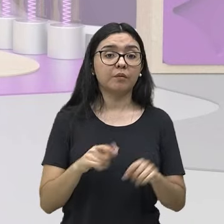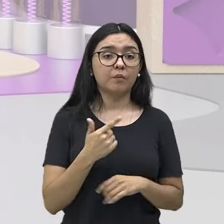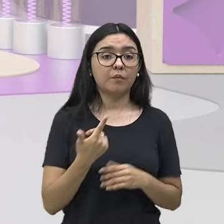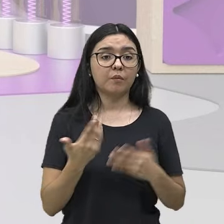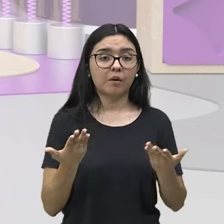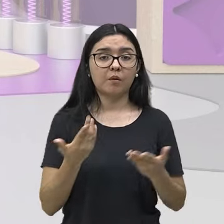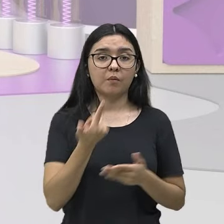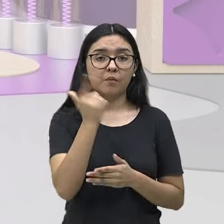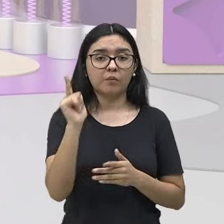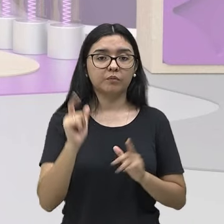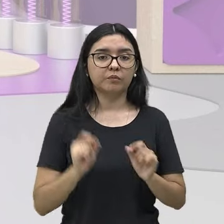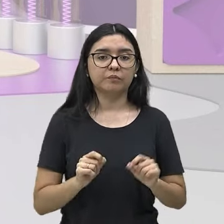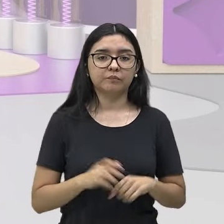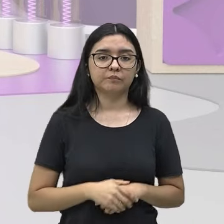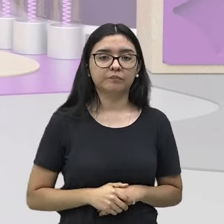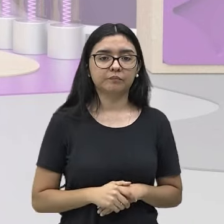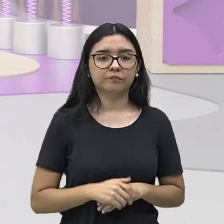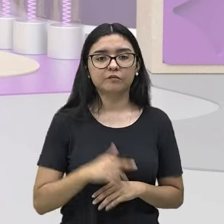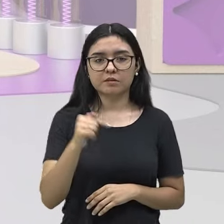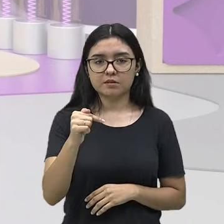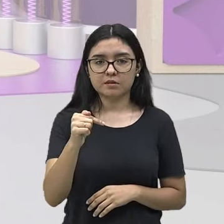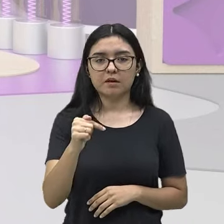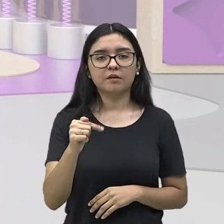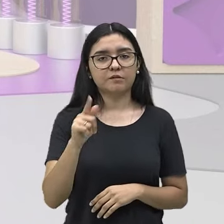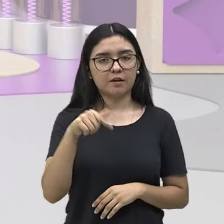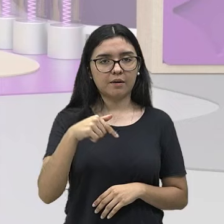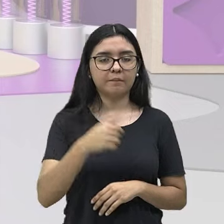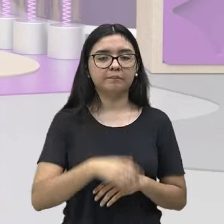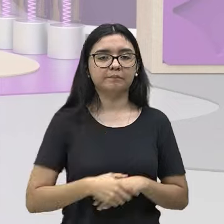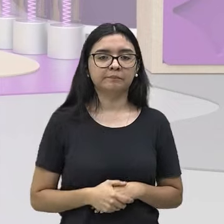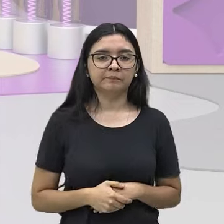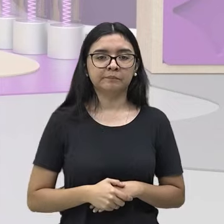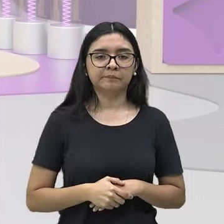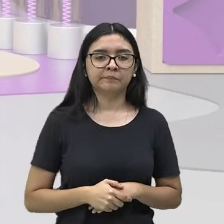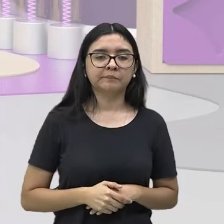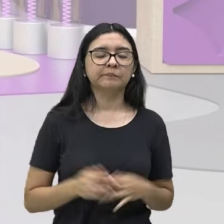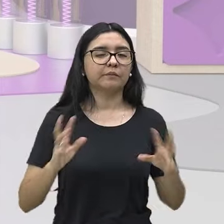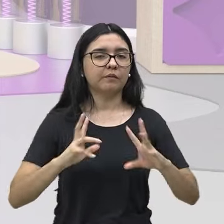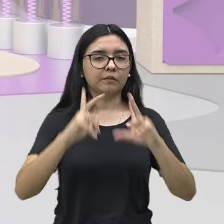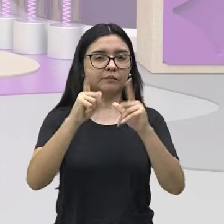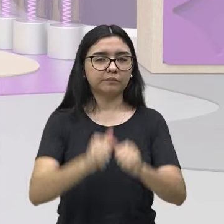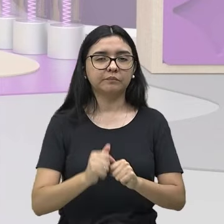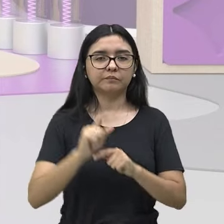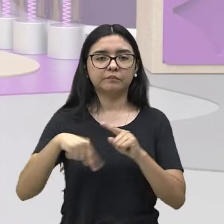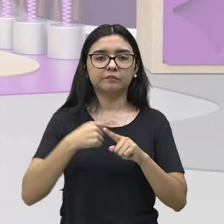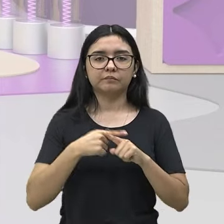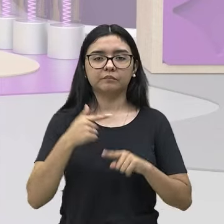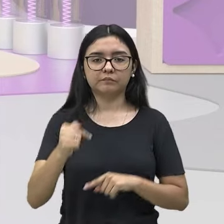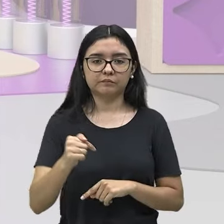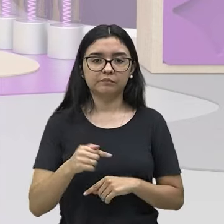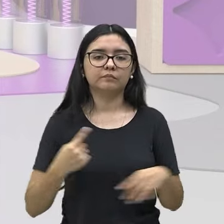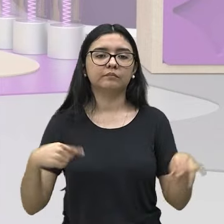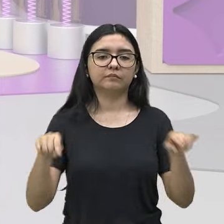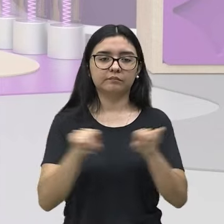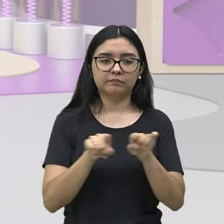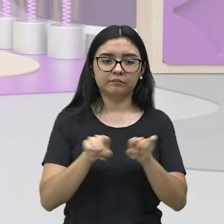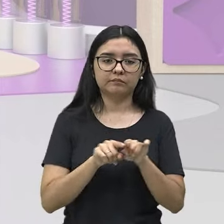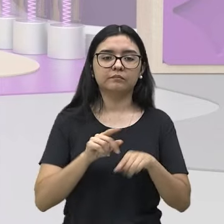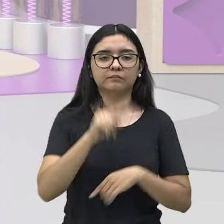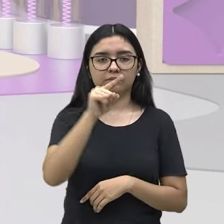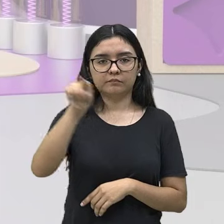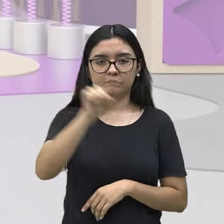primo, gente? O 7. Então, 7 é primo. Todos os outros números múltiplos de 7, vamos